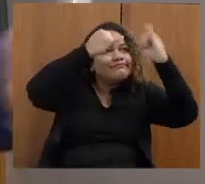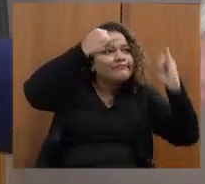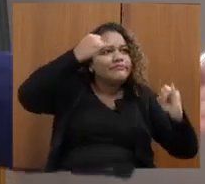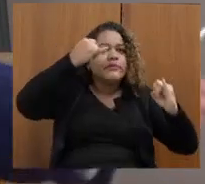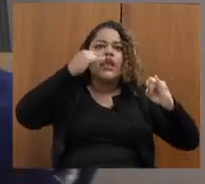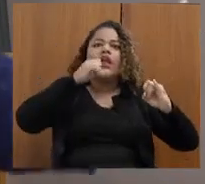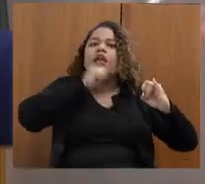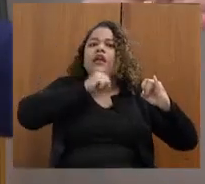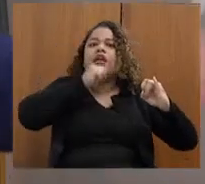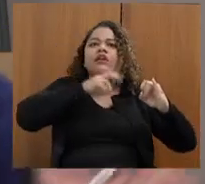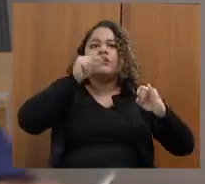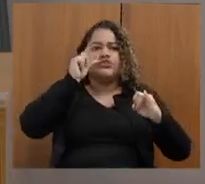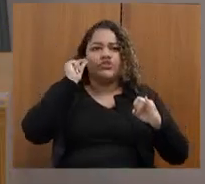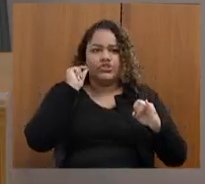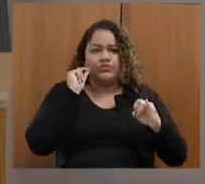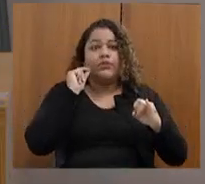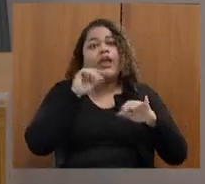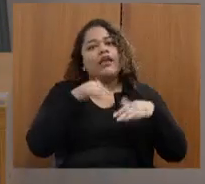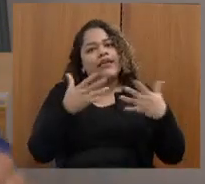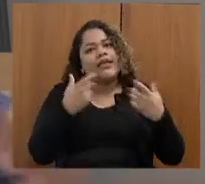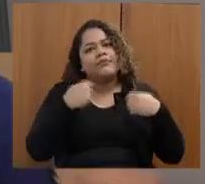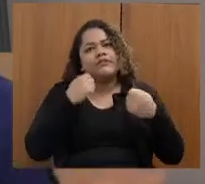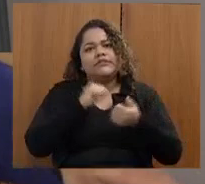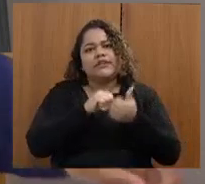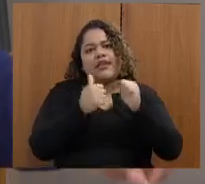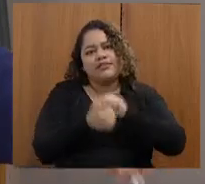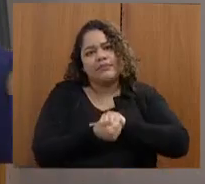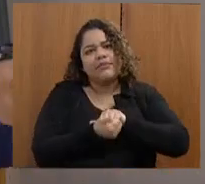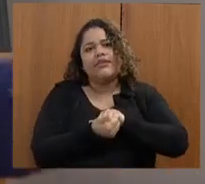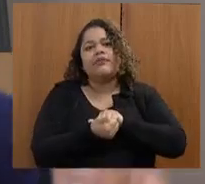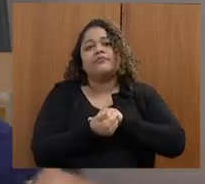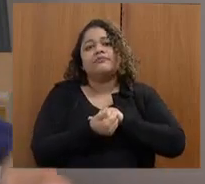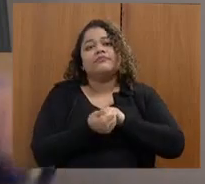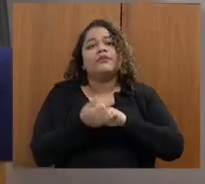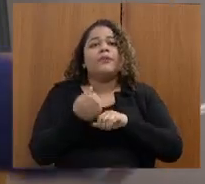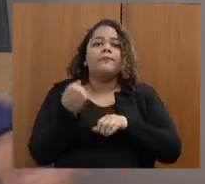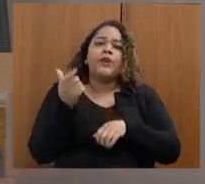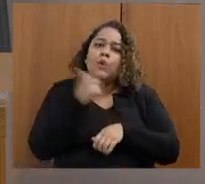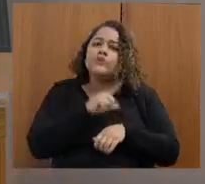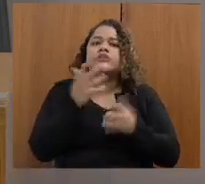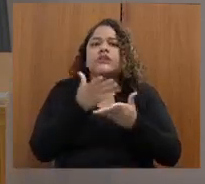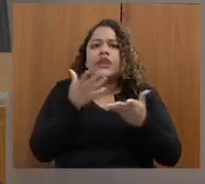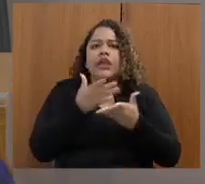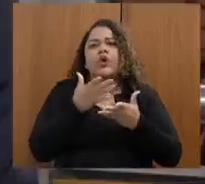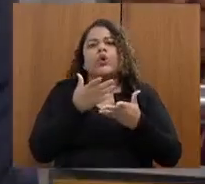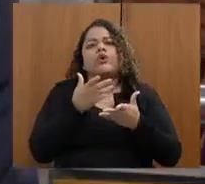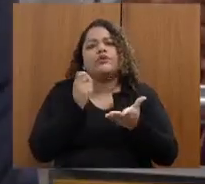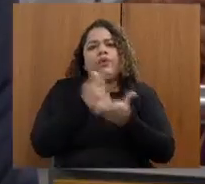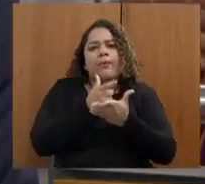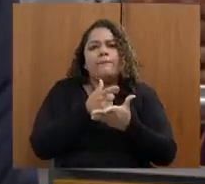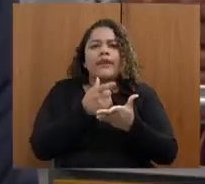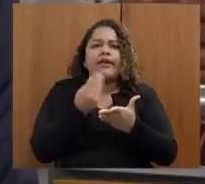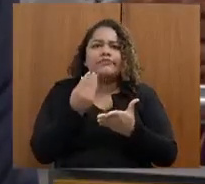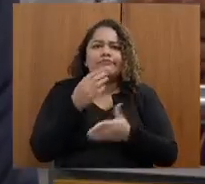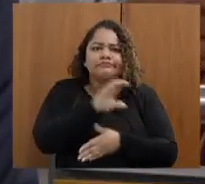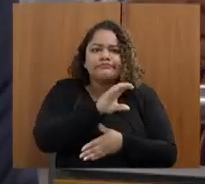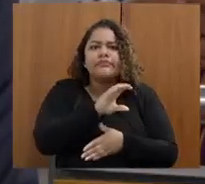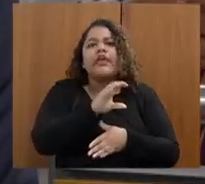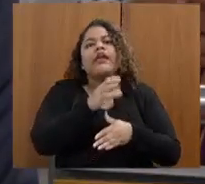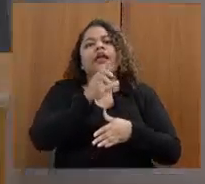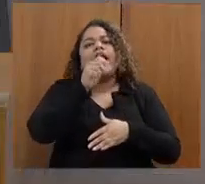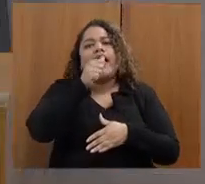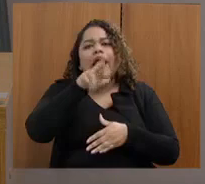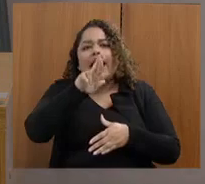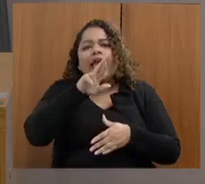para podermos instalar né ar condicionado câmera de mais qualidade isso tudo dentro do programa